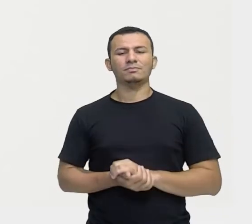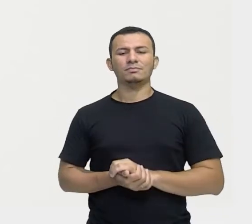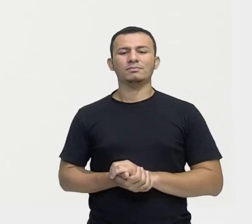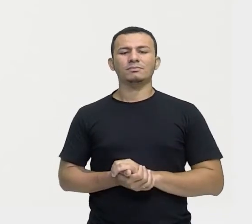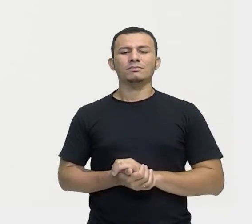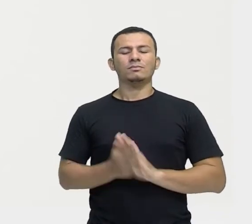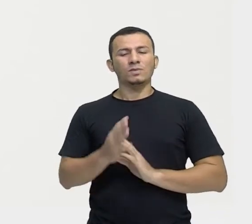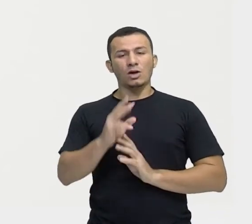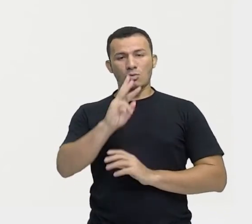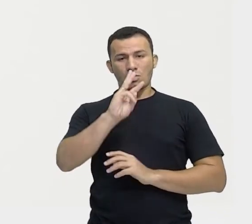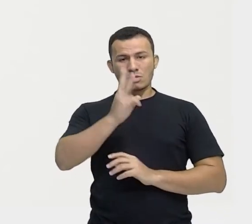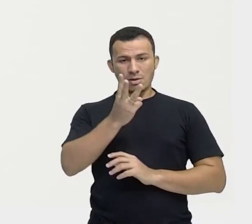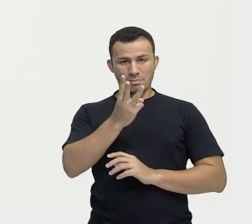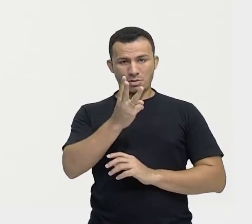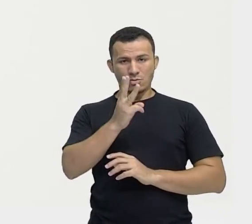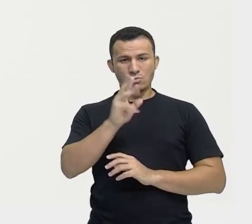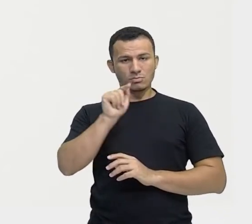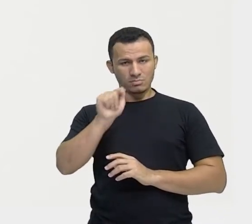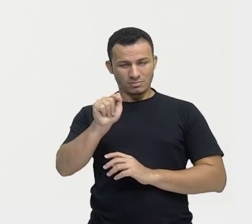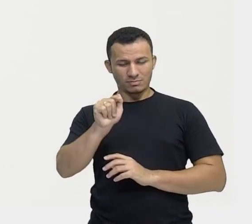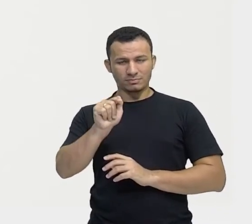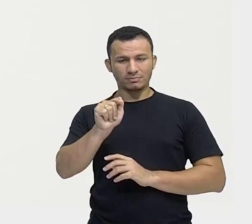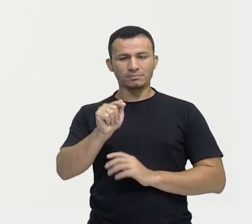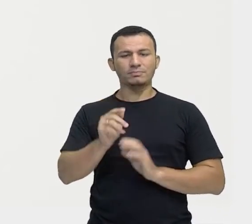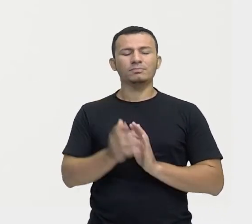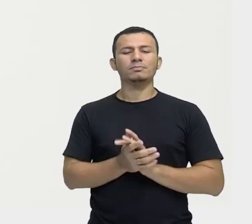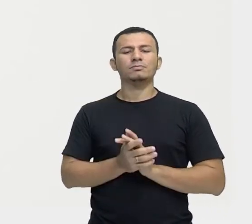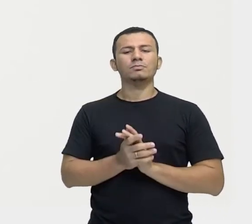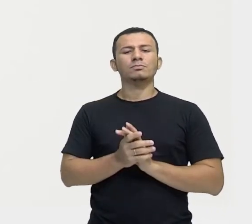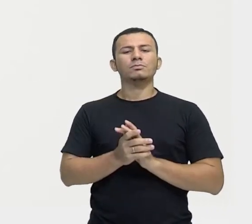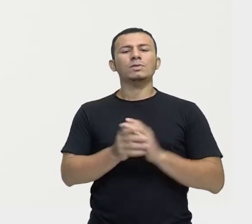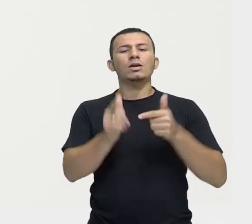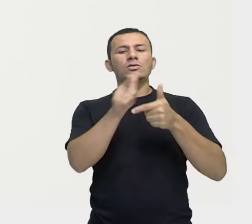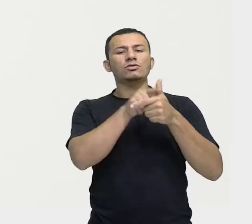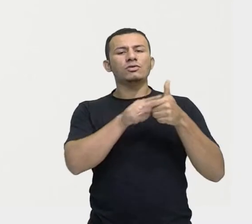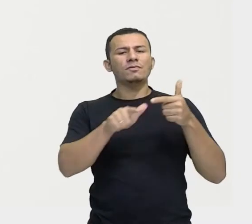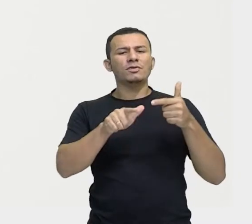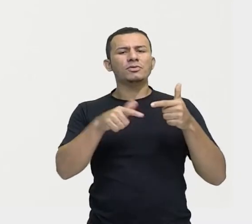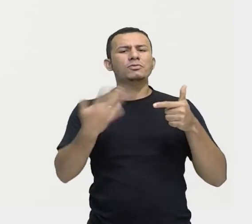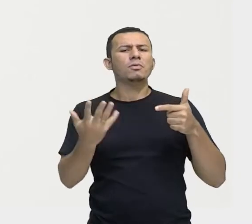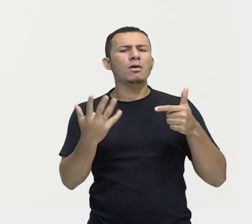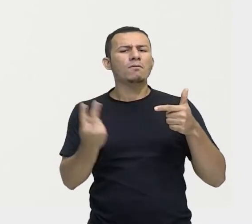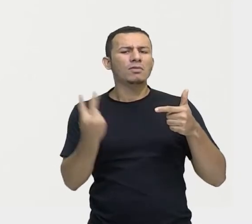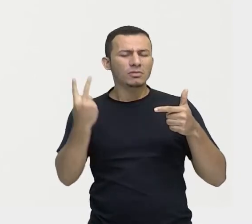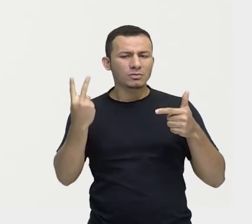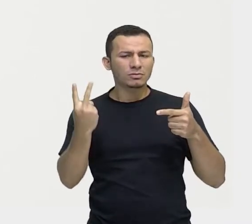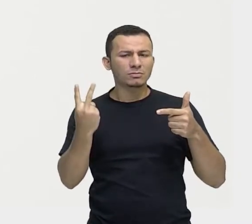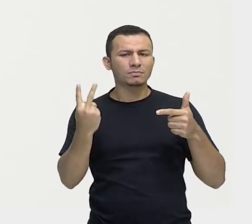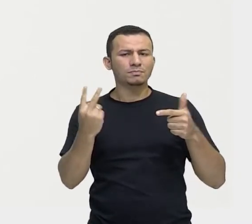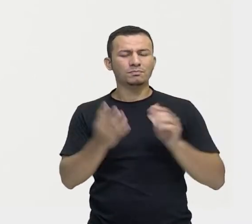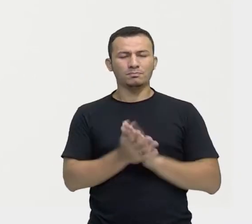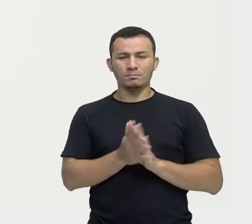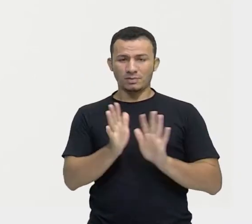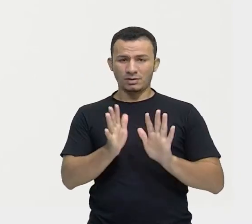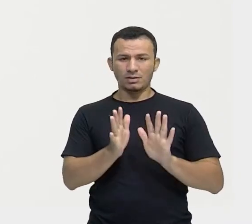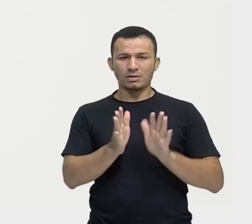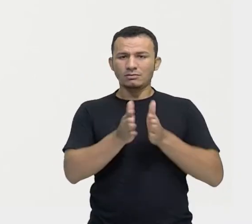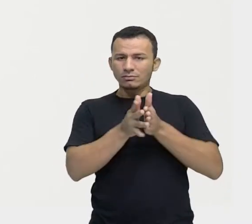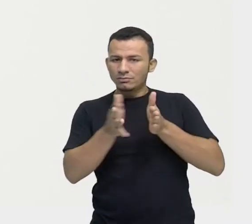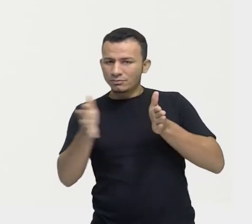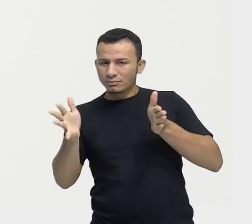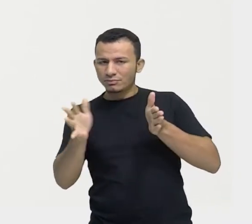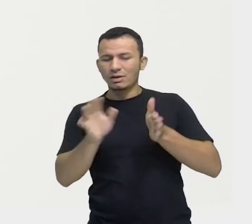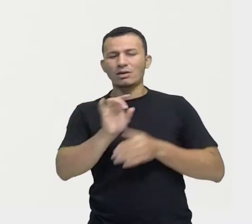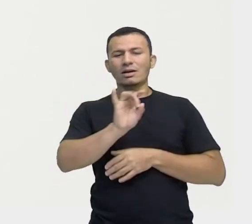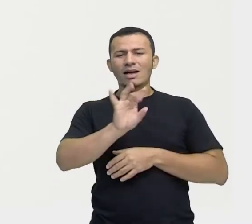ter que pegar o valor de 3.000 e vou dividir. Por quanto, professor? Vamos contar o número de casas.